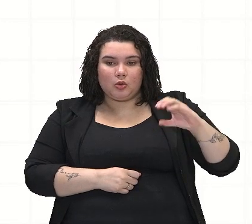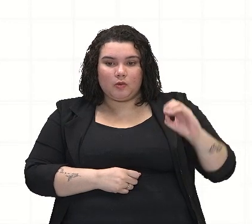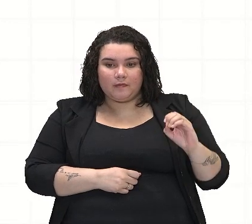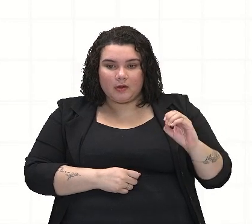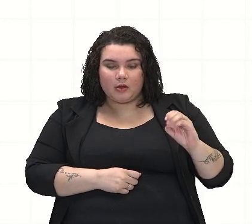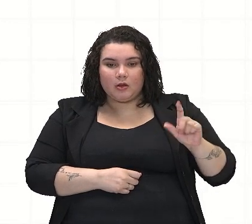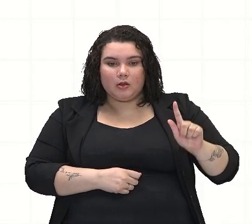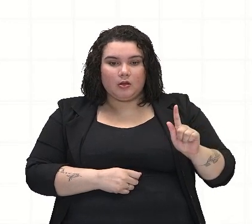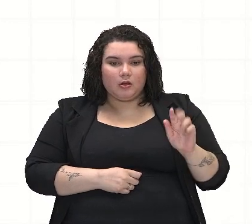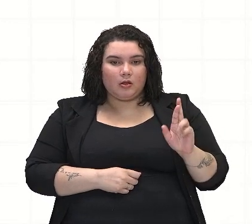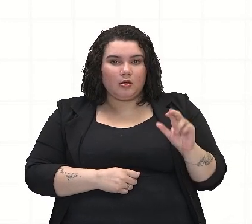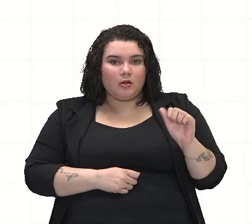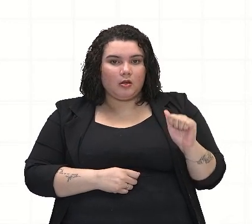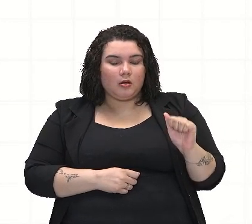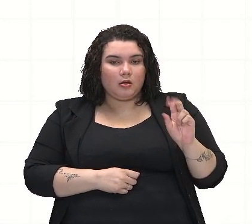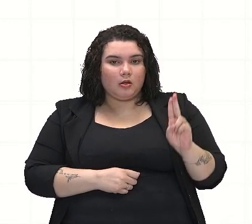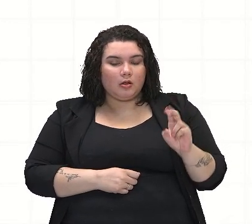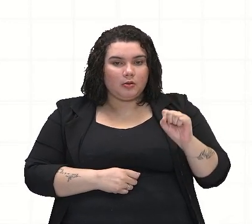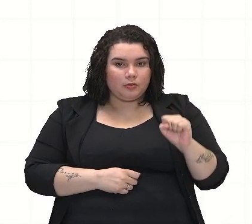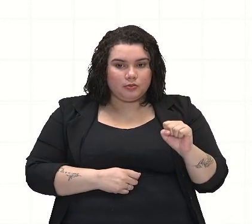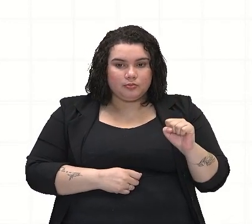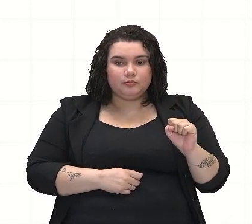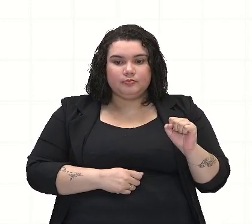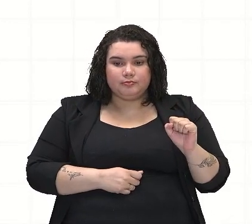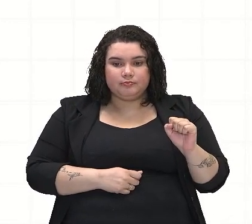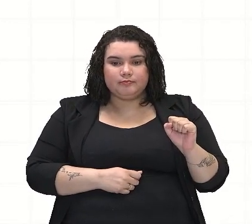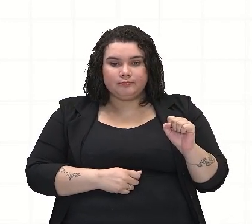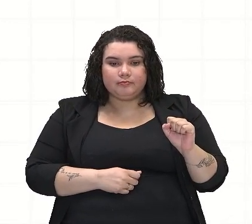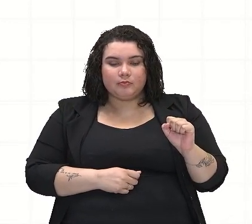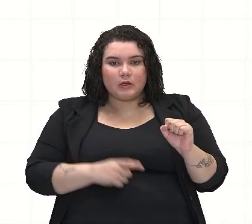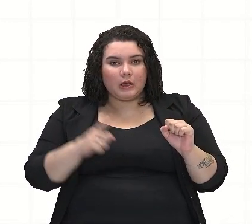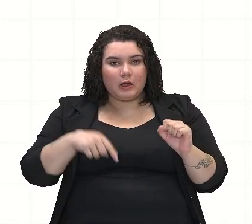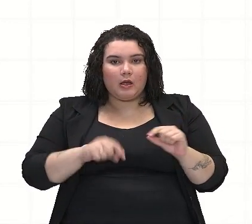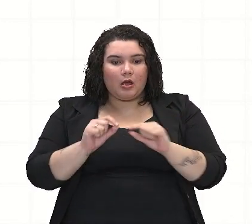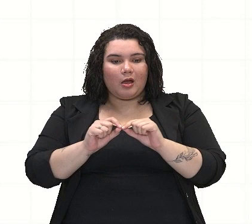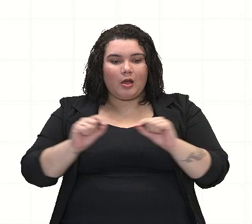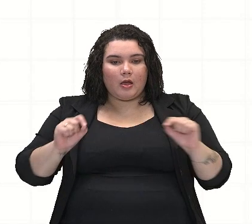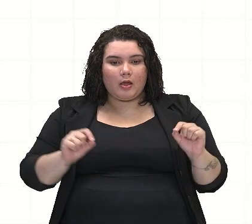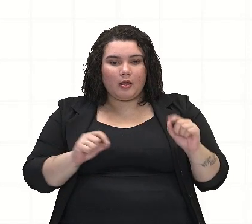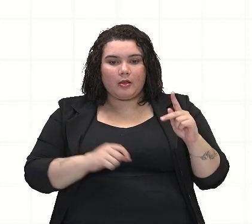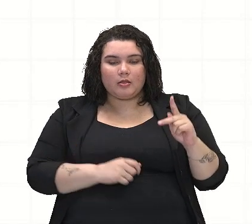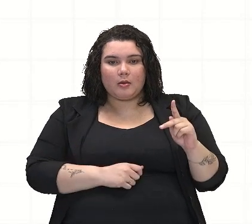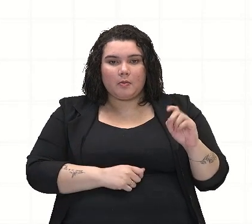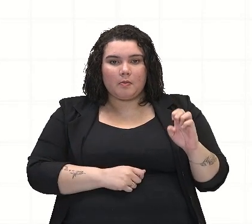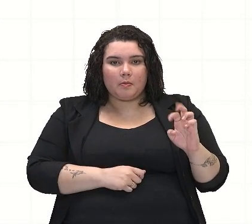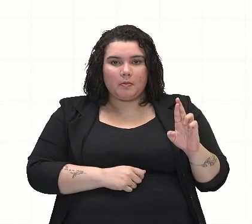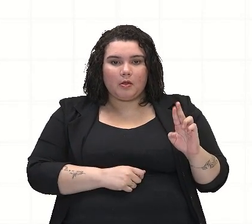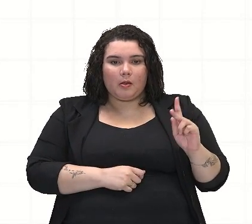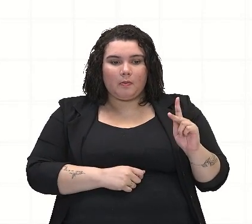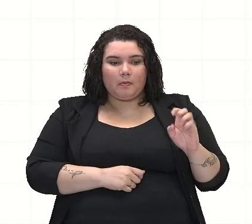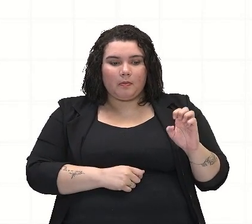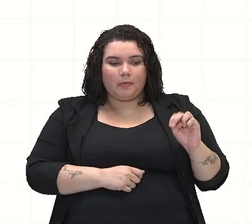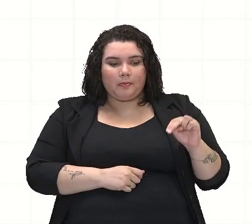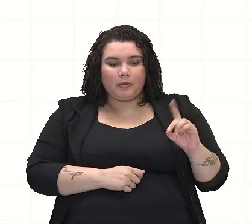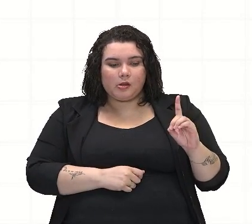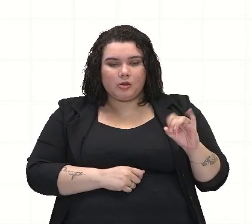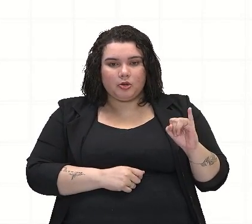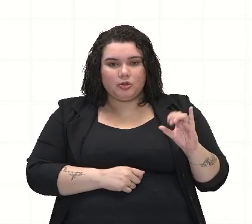graus. Tá? Aqui eu tenho uma reta perpendicular, tá? Né?